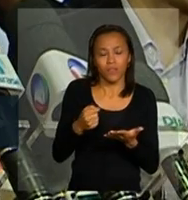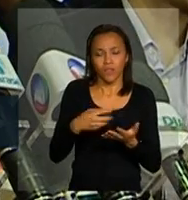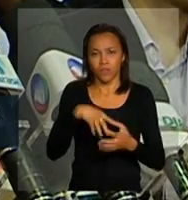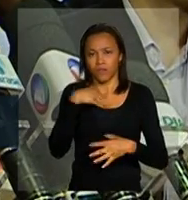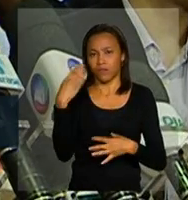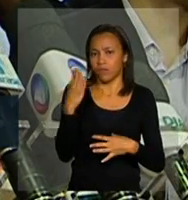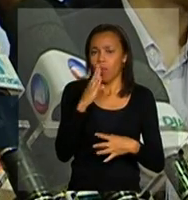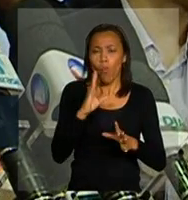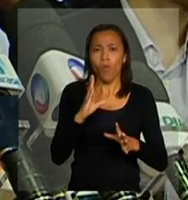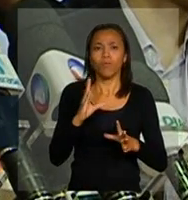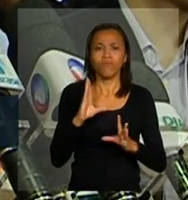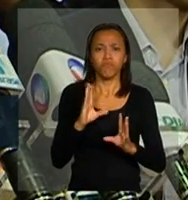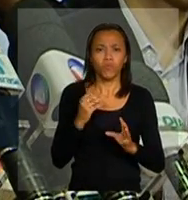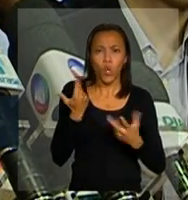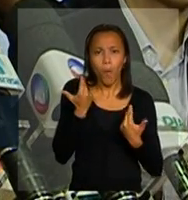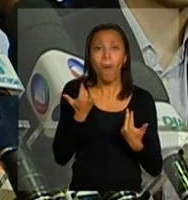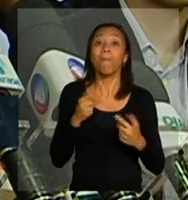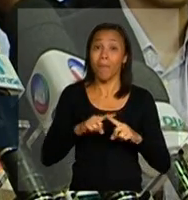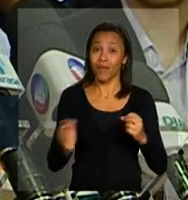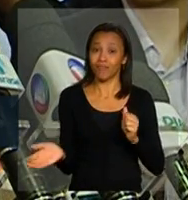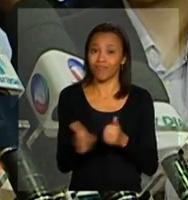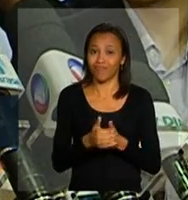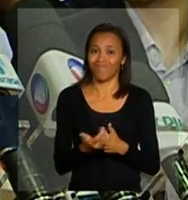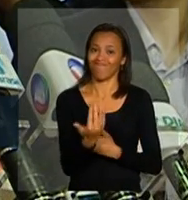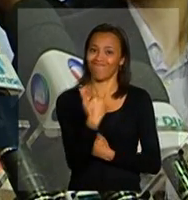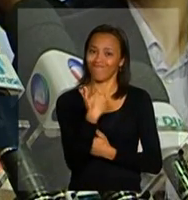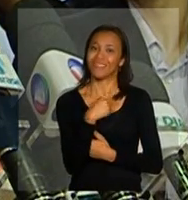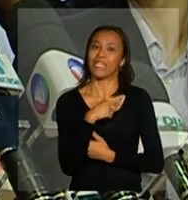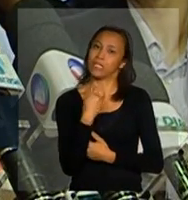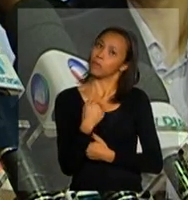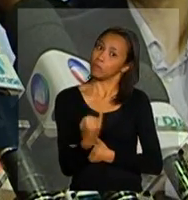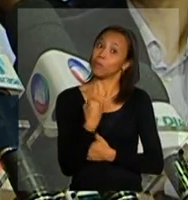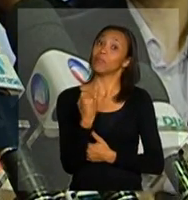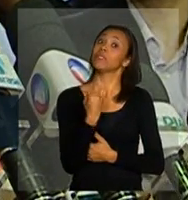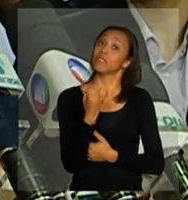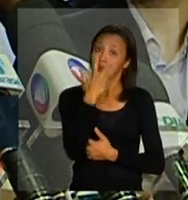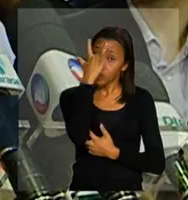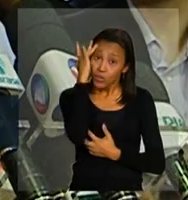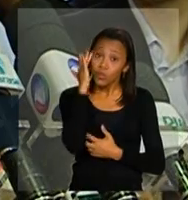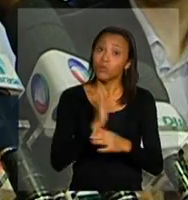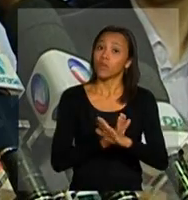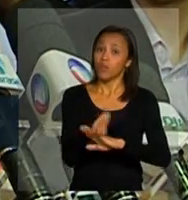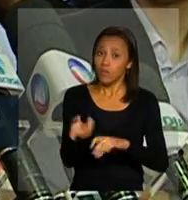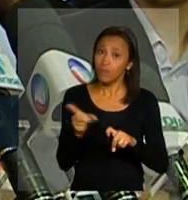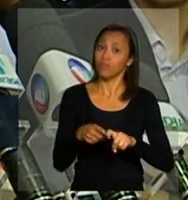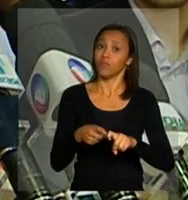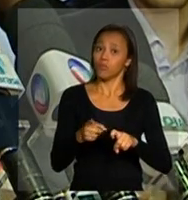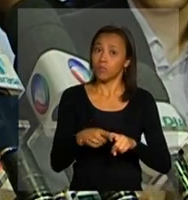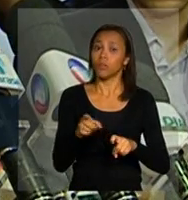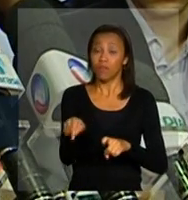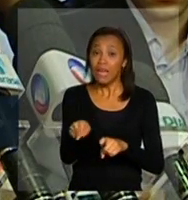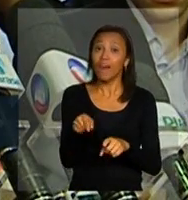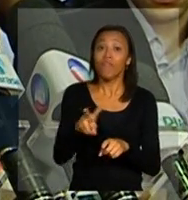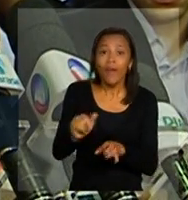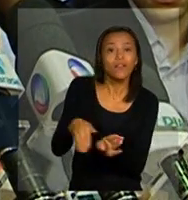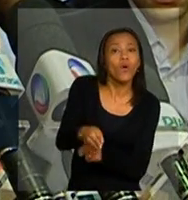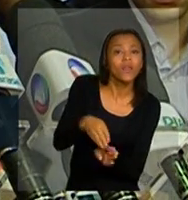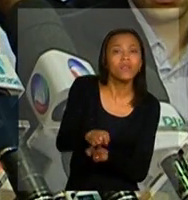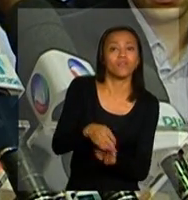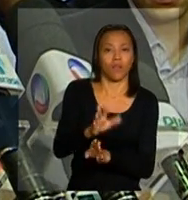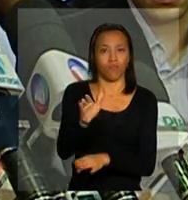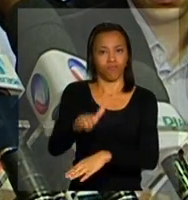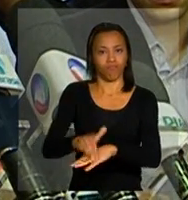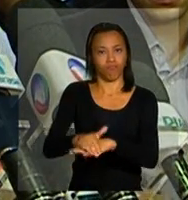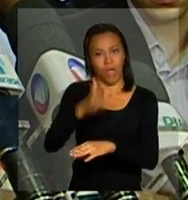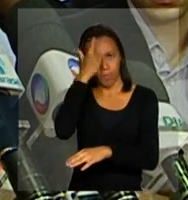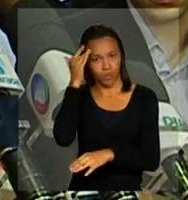sintomas da doença. Então, é importante as pessoas que derem positivo se encaminharem para os serviços que possam indicar o tratamento. Uma